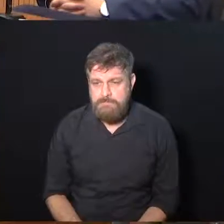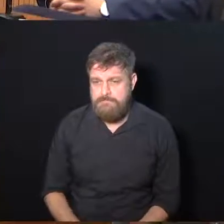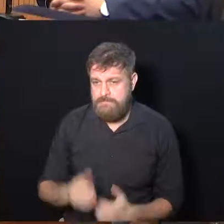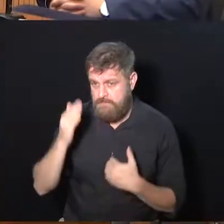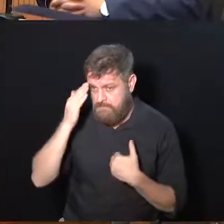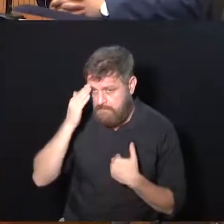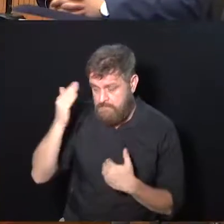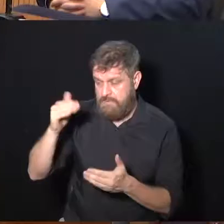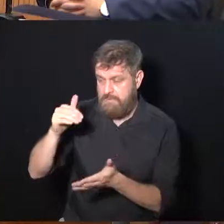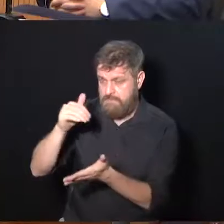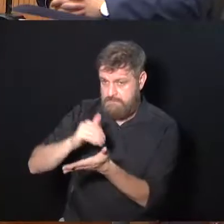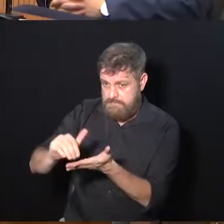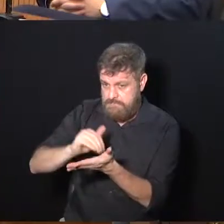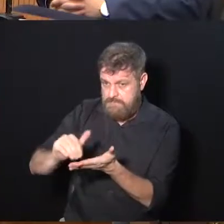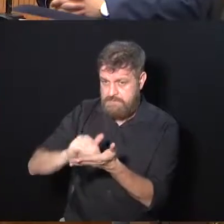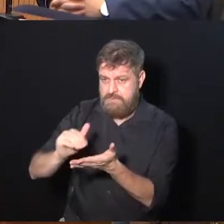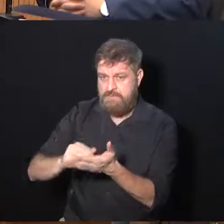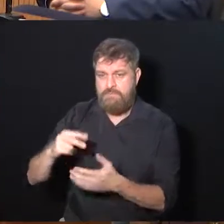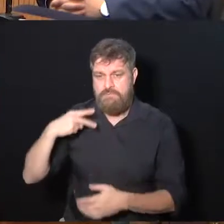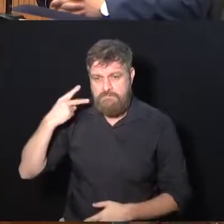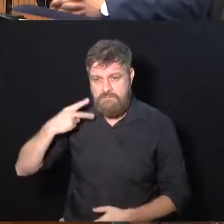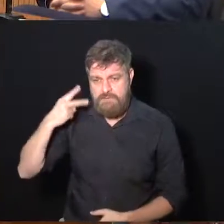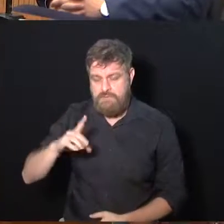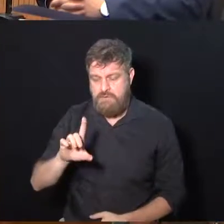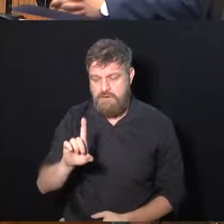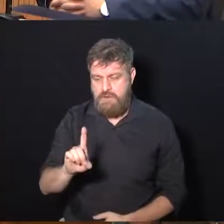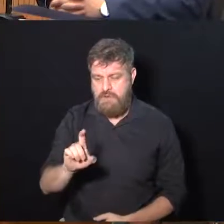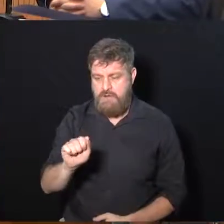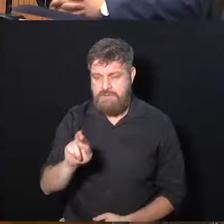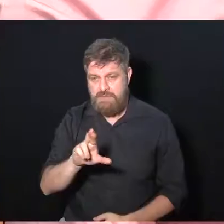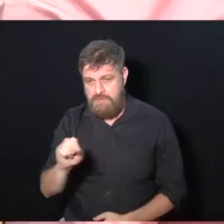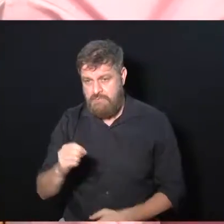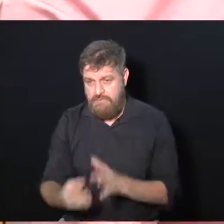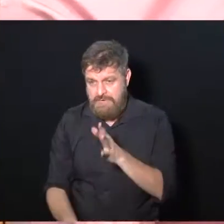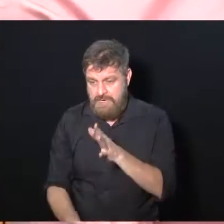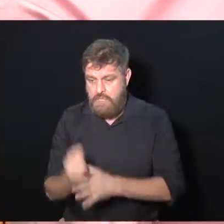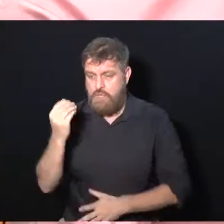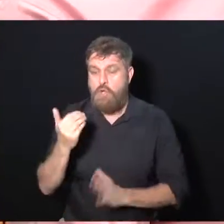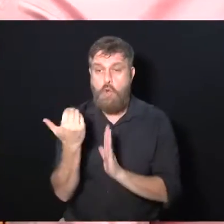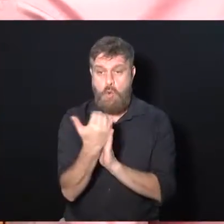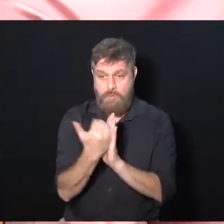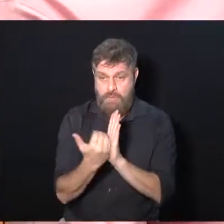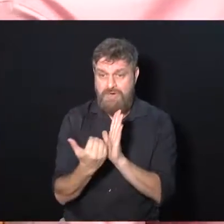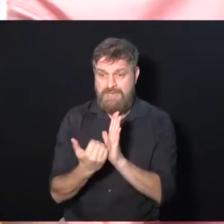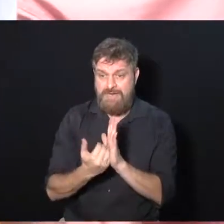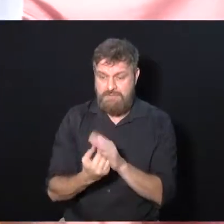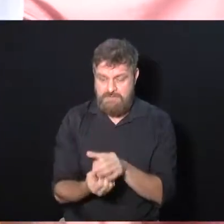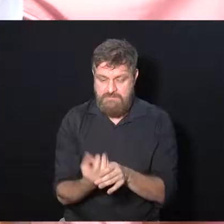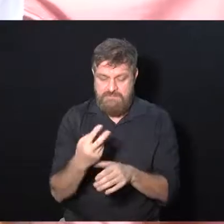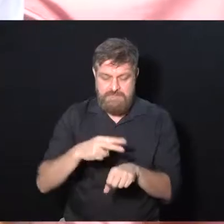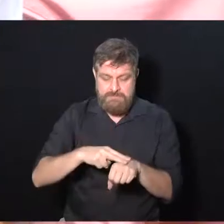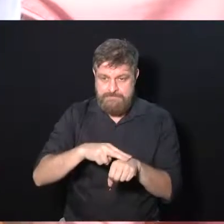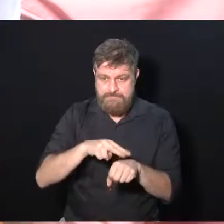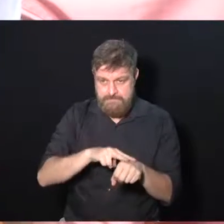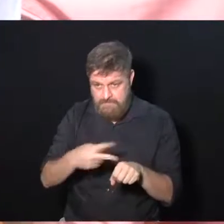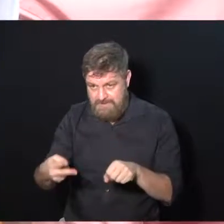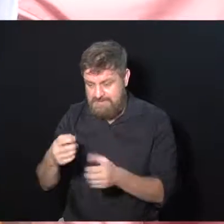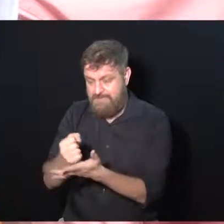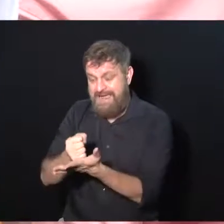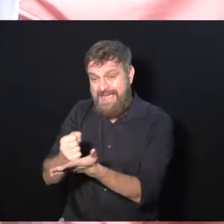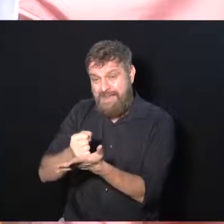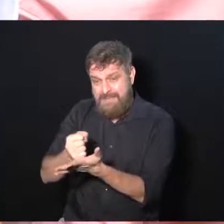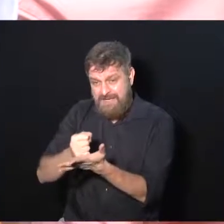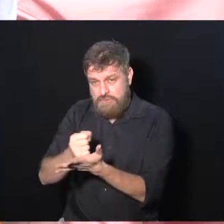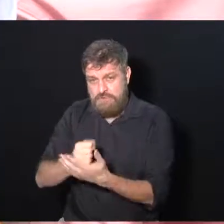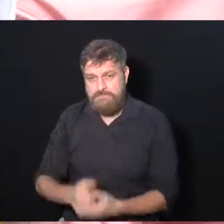Obrigado, secretário, ex-vereador Dari Saad, que é autor da lei que institui esse programa no município de Campinas. Então, de pronto, eu já passo a